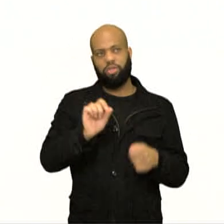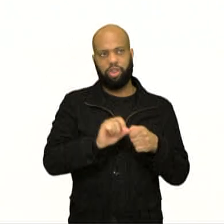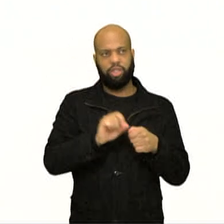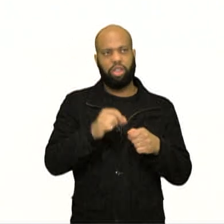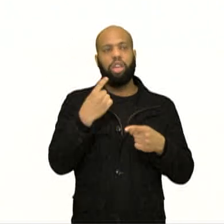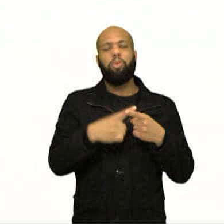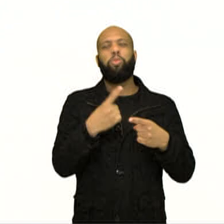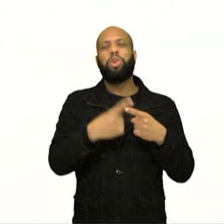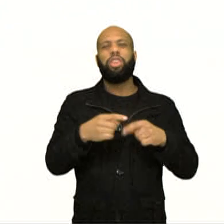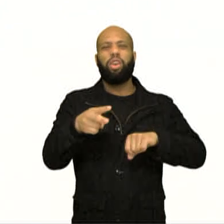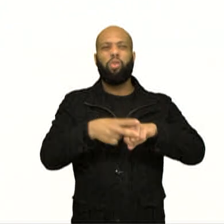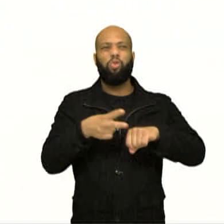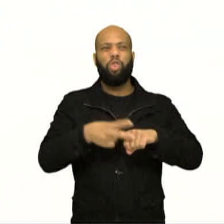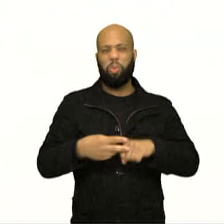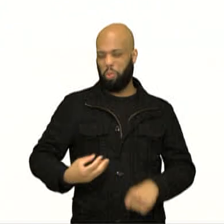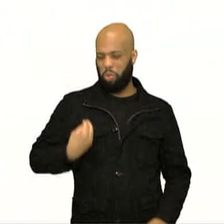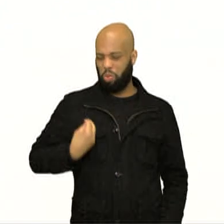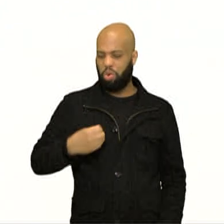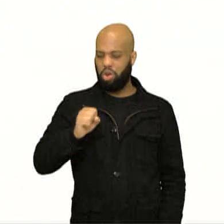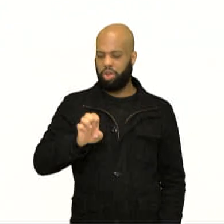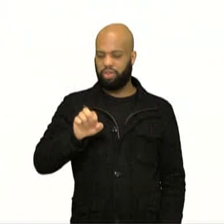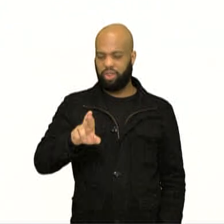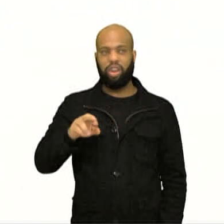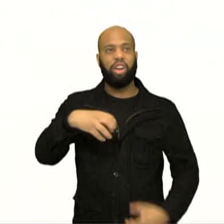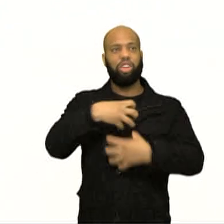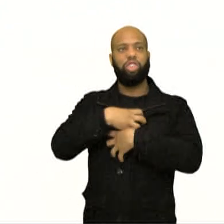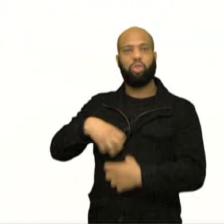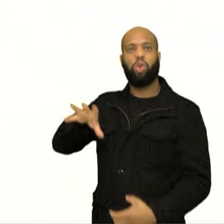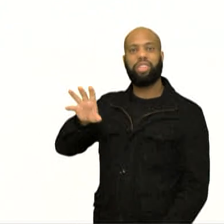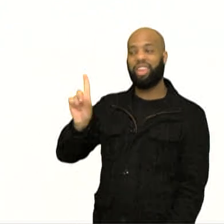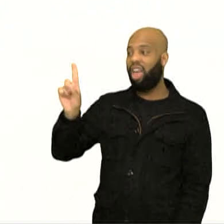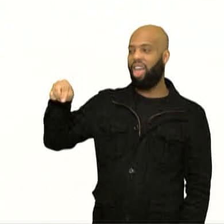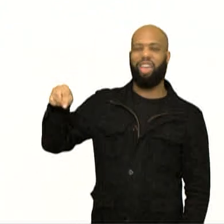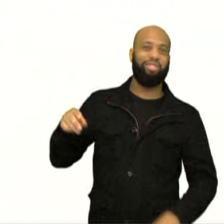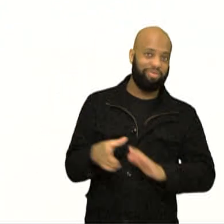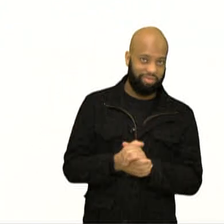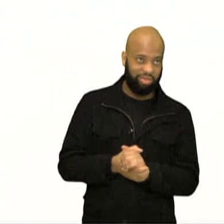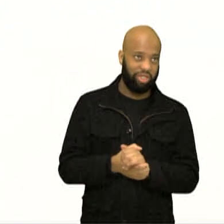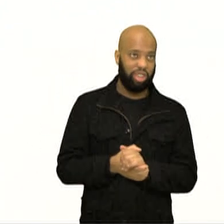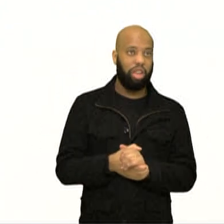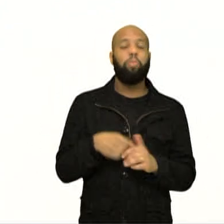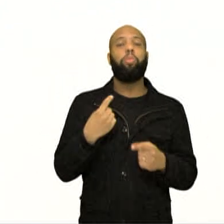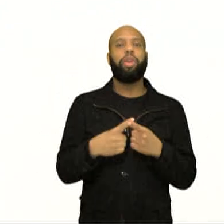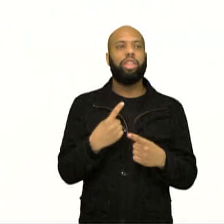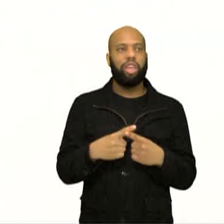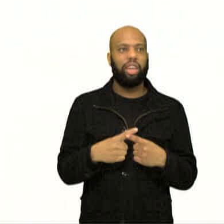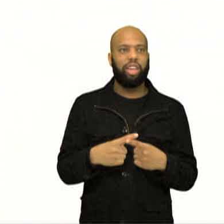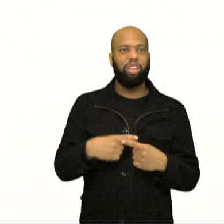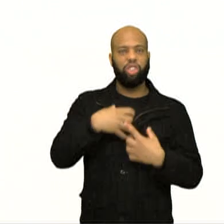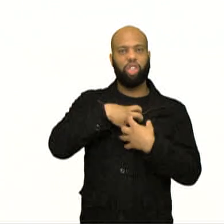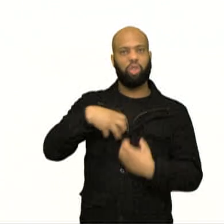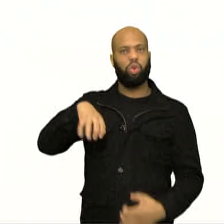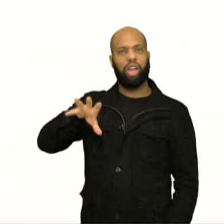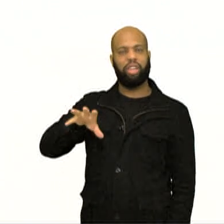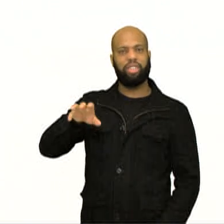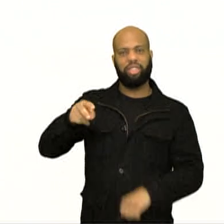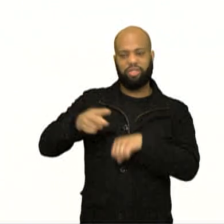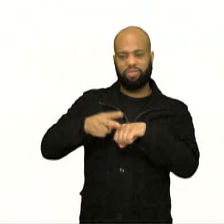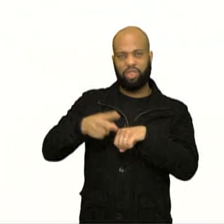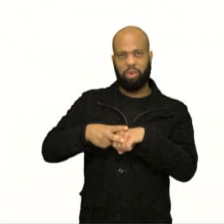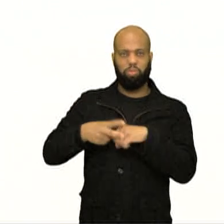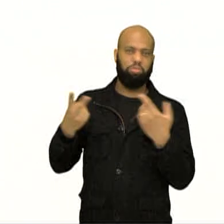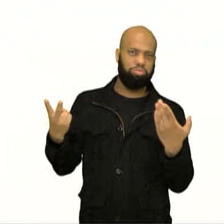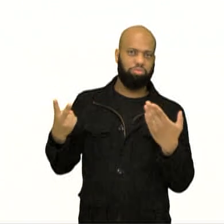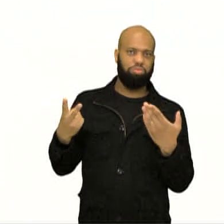verbo ser, neste caso, se realiza nesta forma, está no singular, né? Por que ele está no singular e